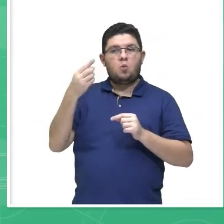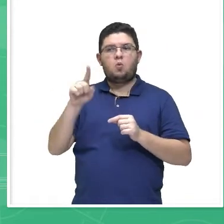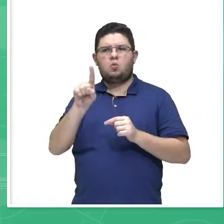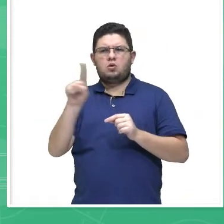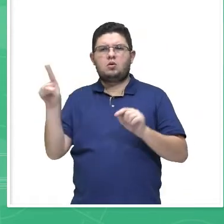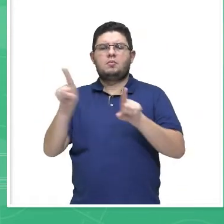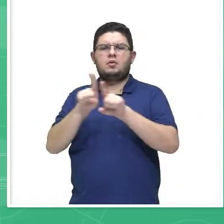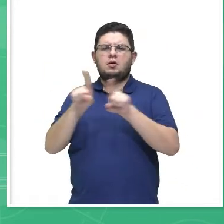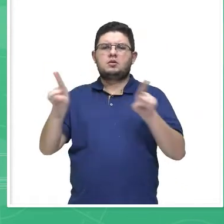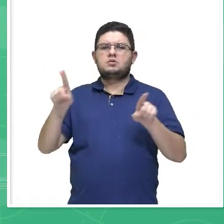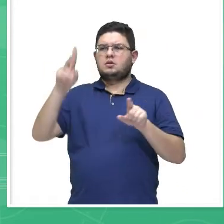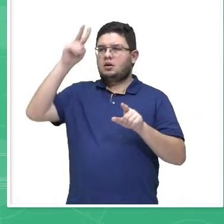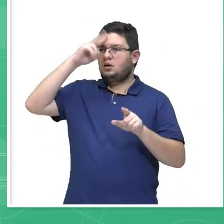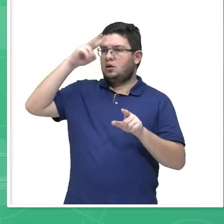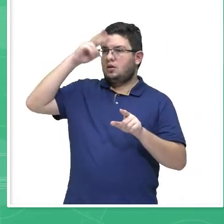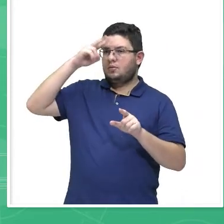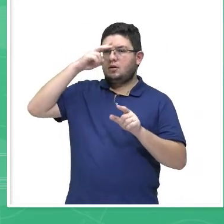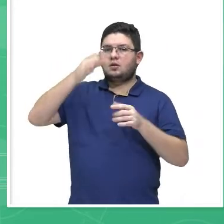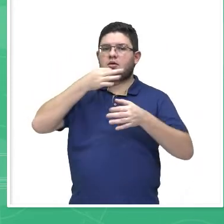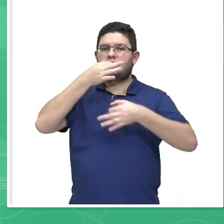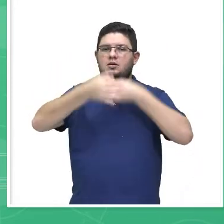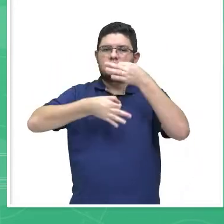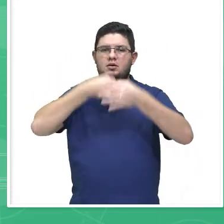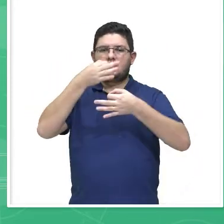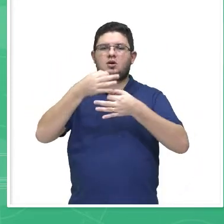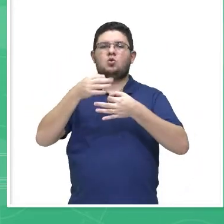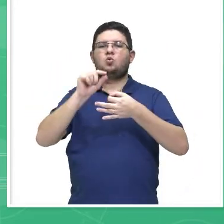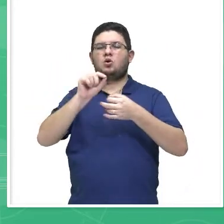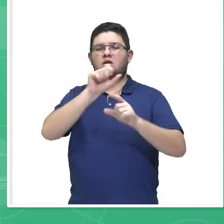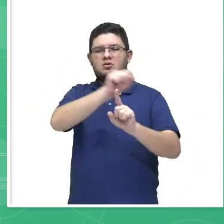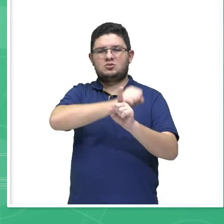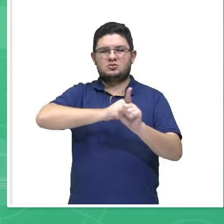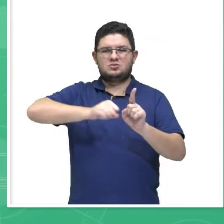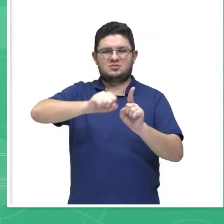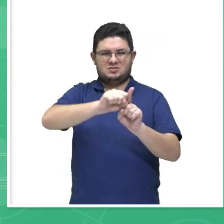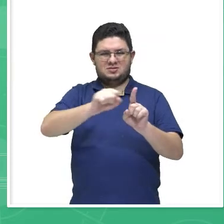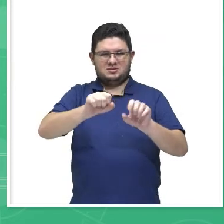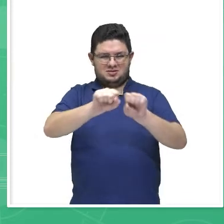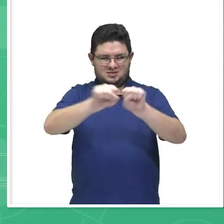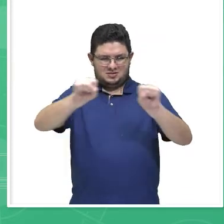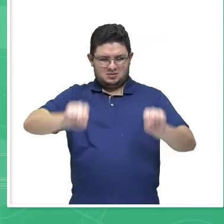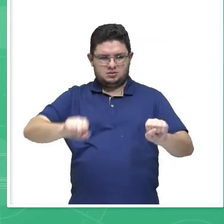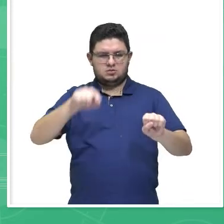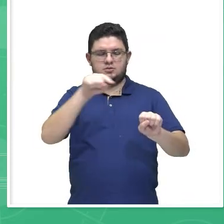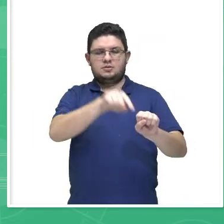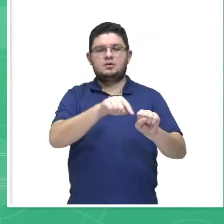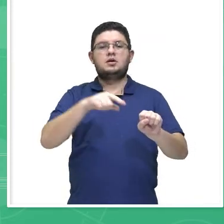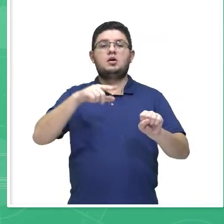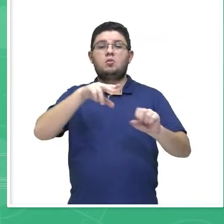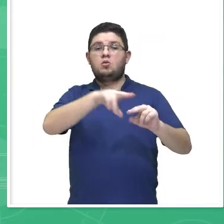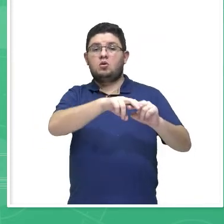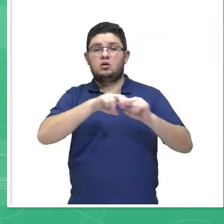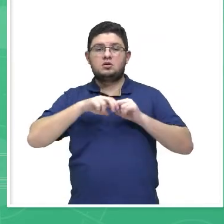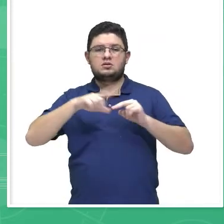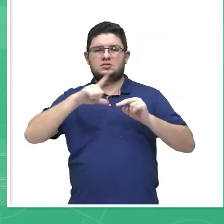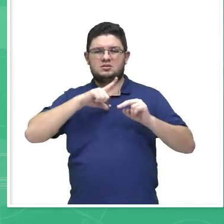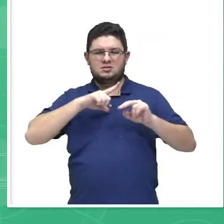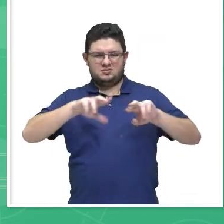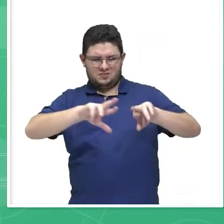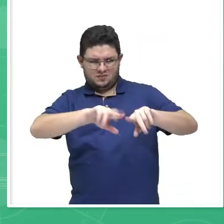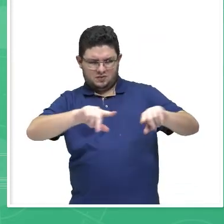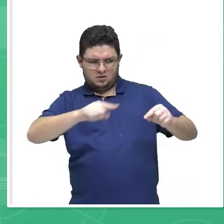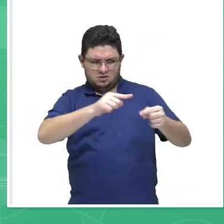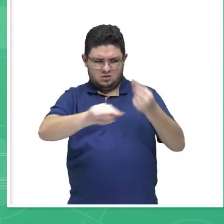crítica ao sistema, visando sanar as contradições que estão evidenciadas no nosso